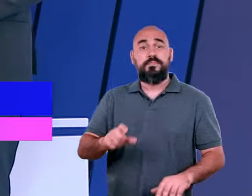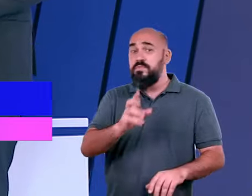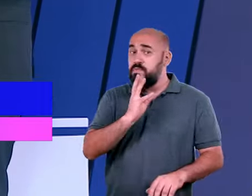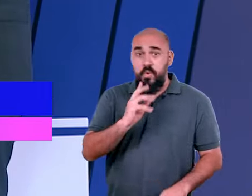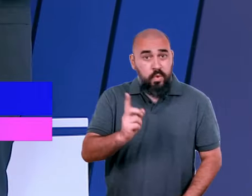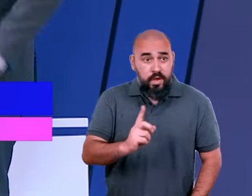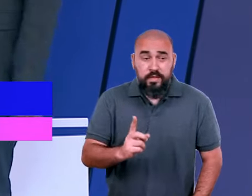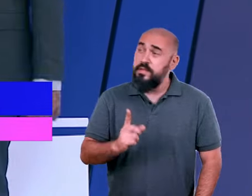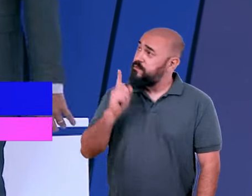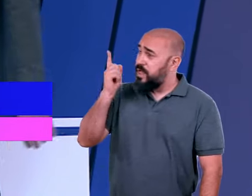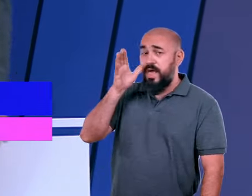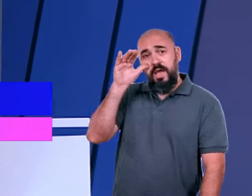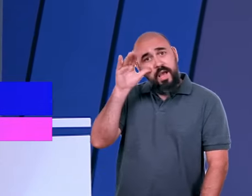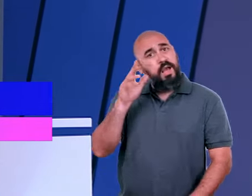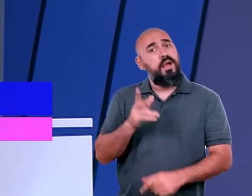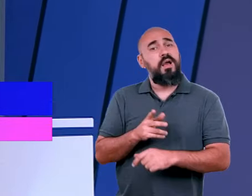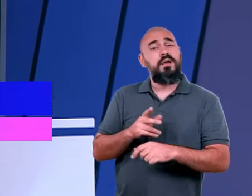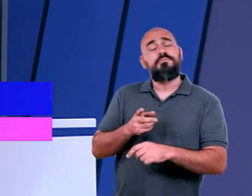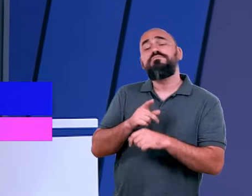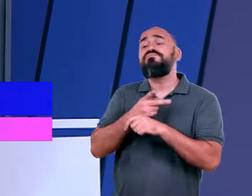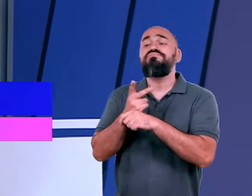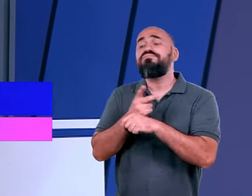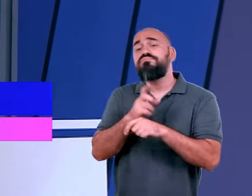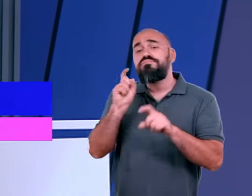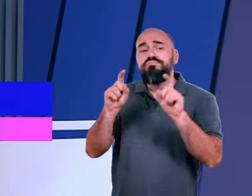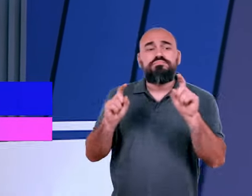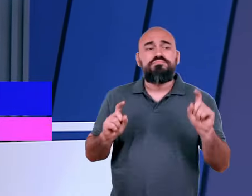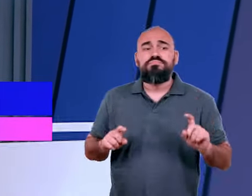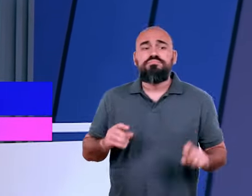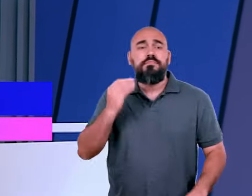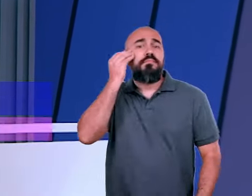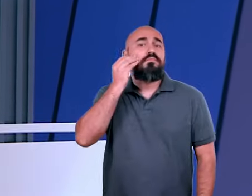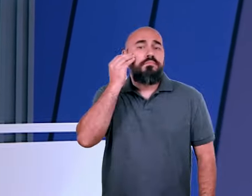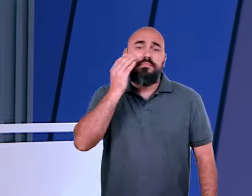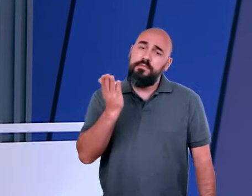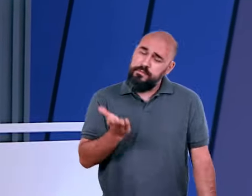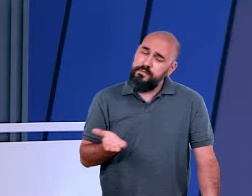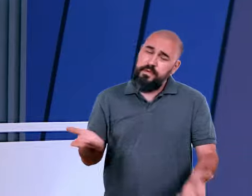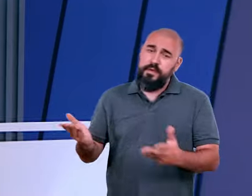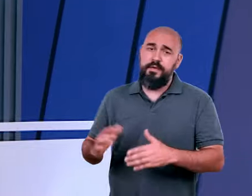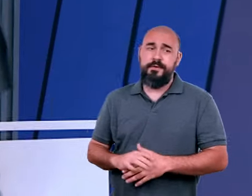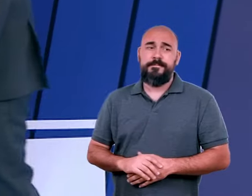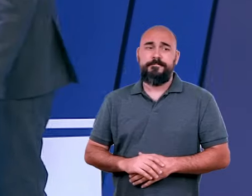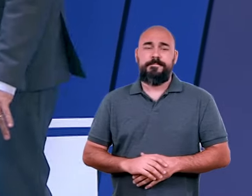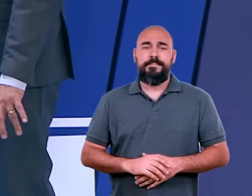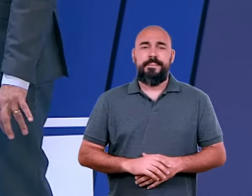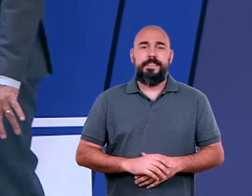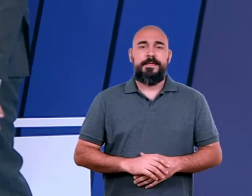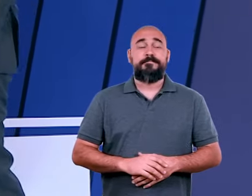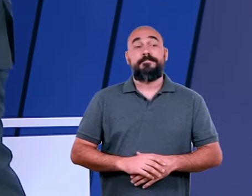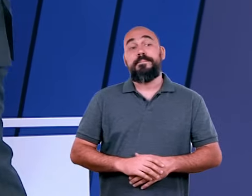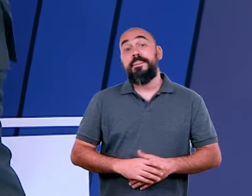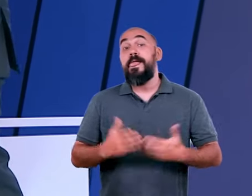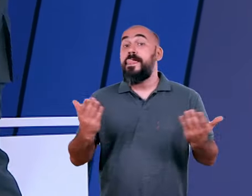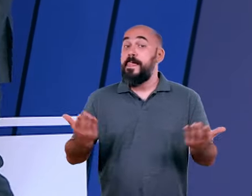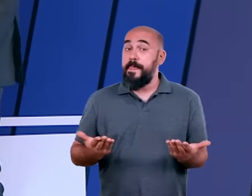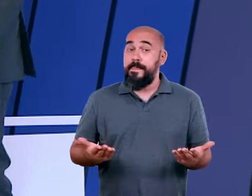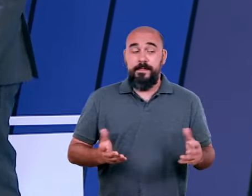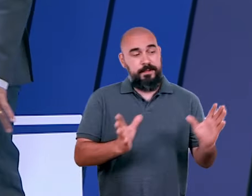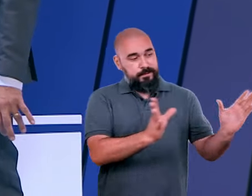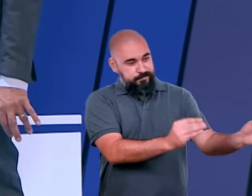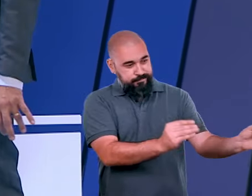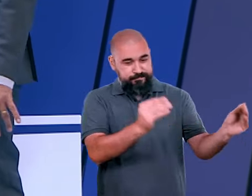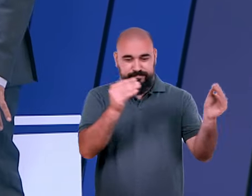conhece o NT Play, vai lá e você vai ser muito abençoado. Eu não tenho dúvidas disso. Vamos então ao tema